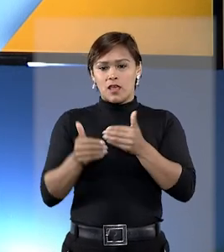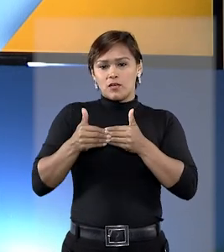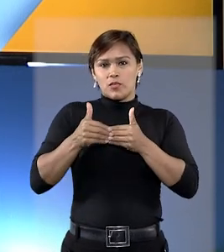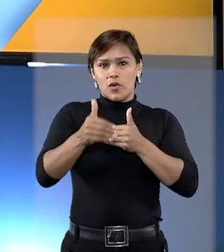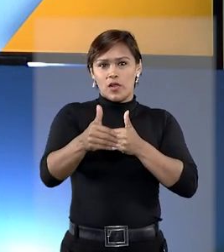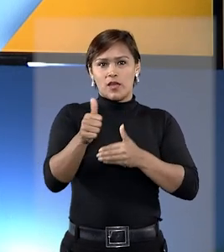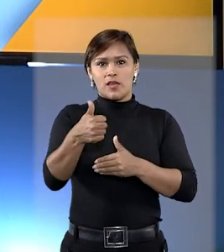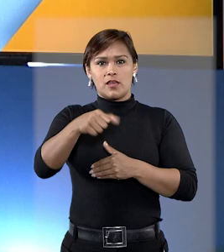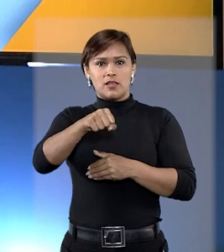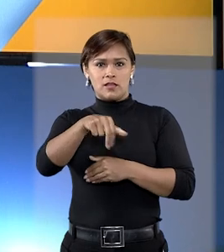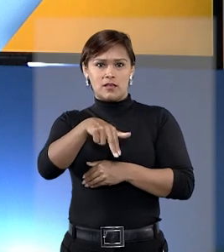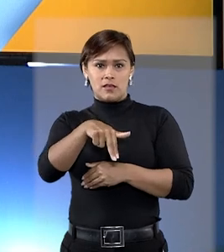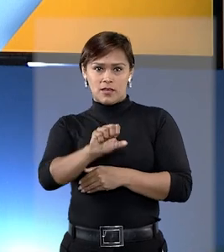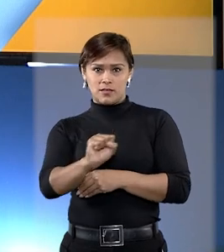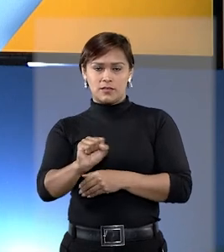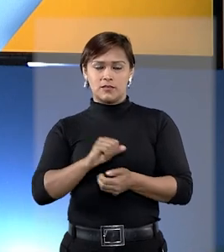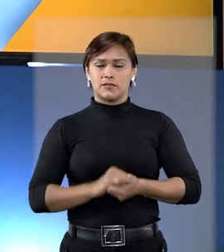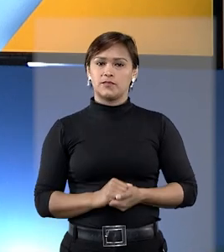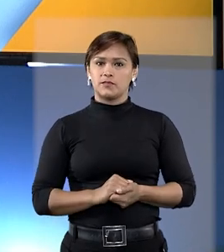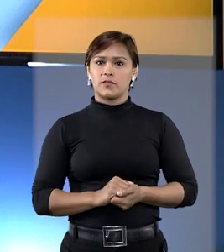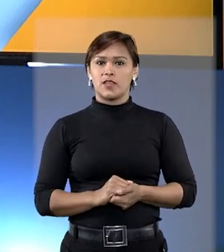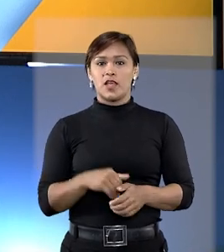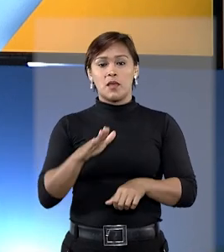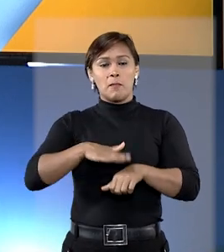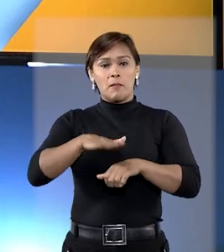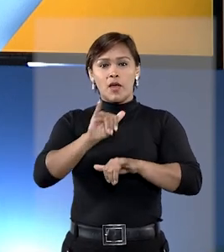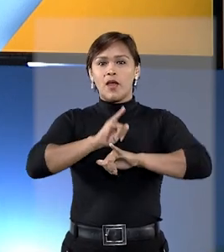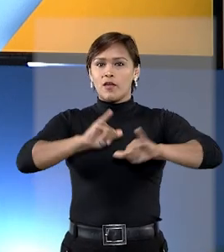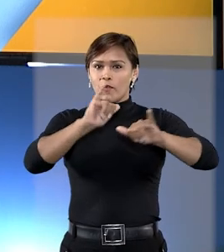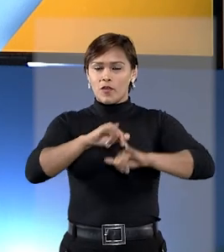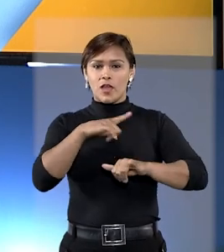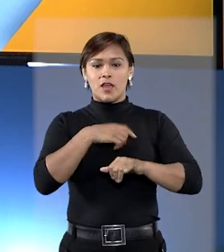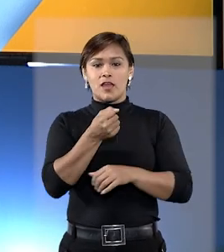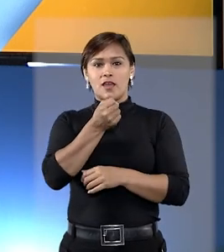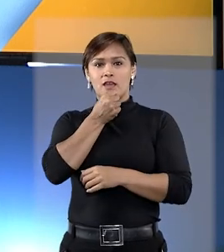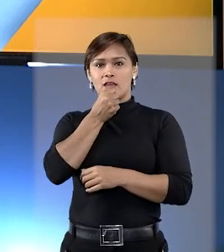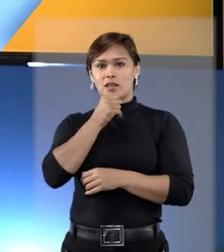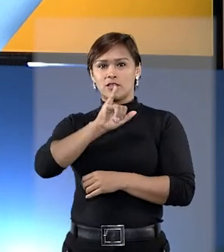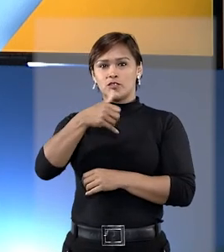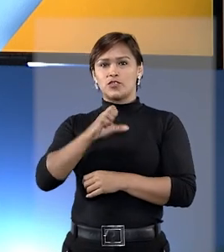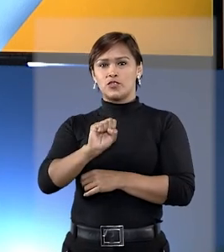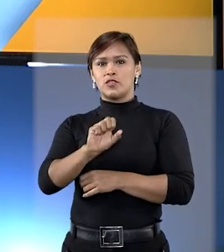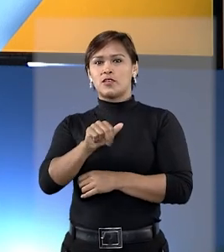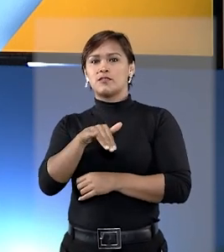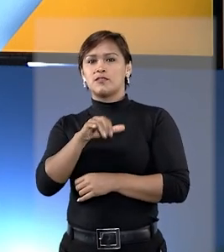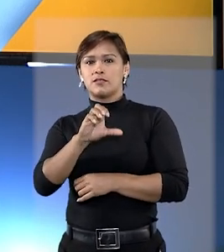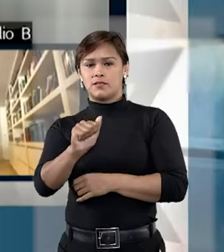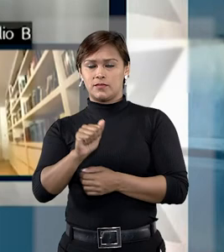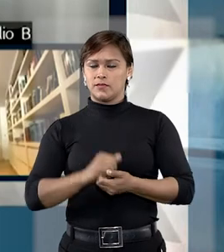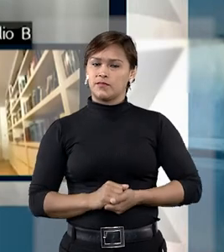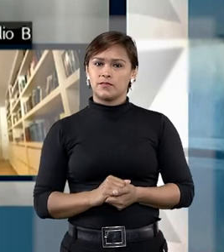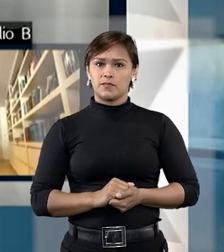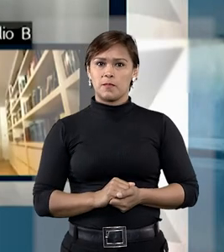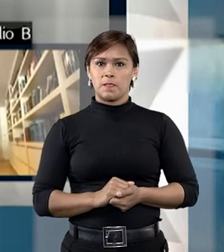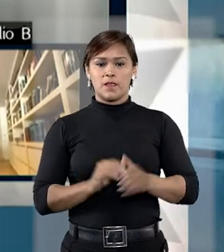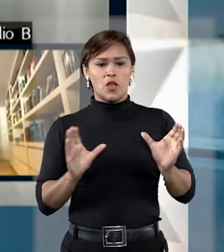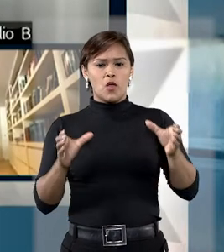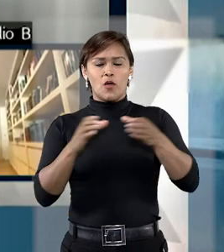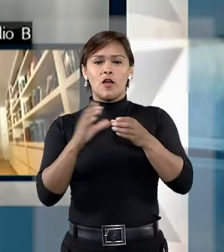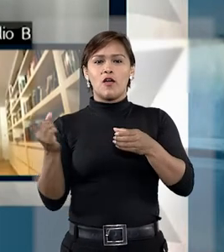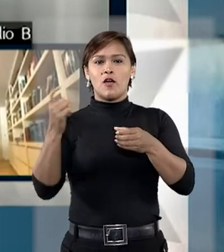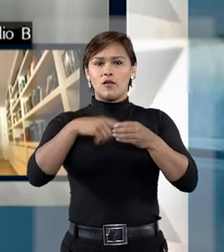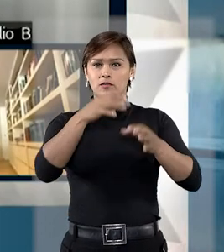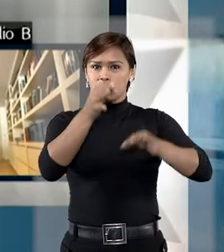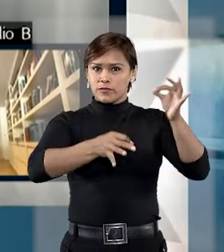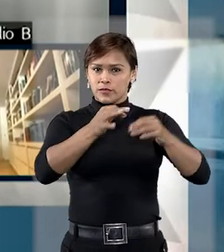de procedimentos da ANS. Quem tem mais informações é a repórter Jéssica Castro. O colegiado retomou